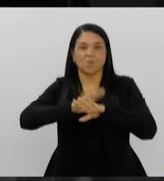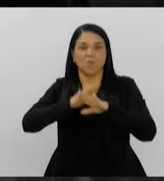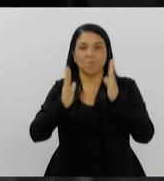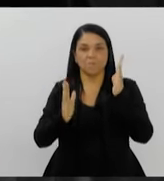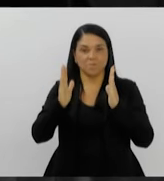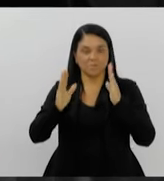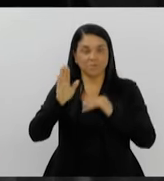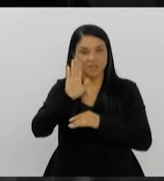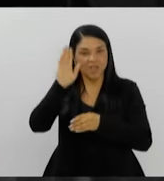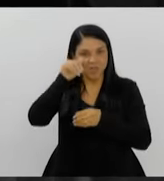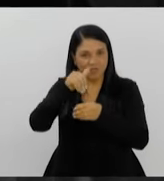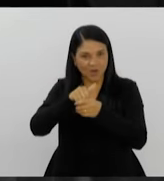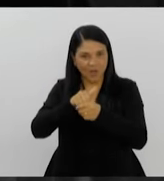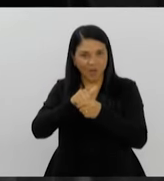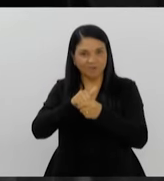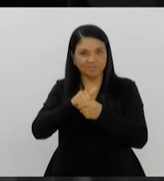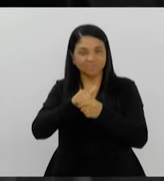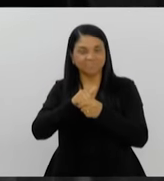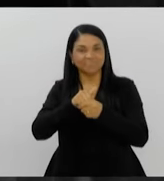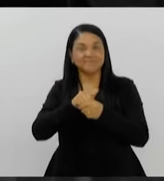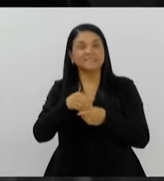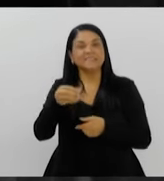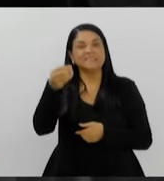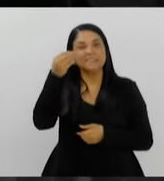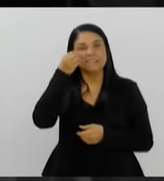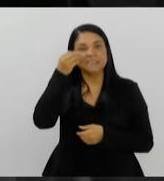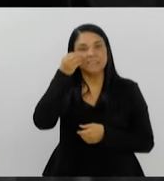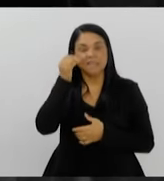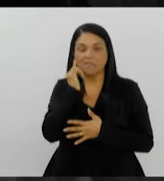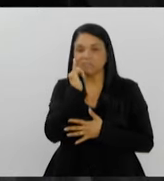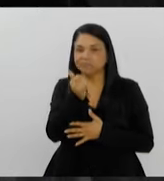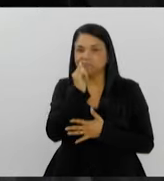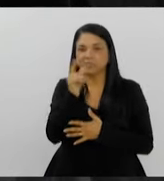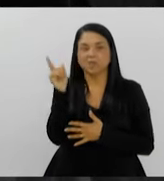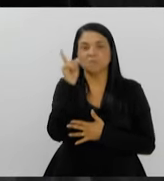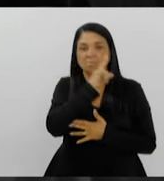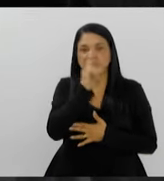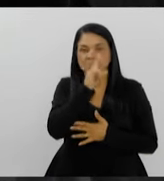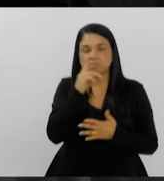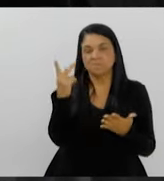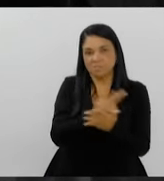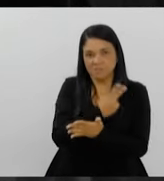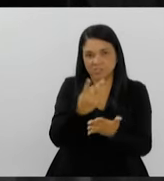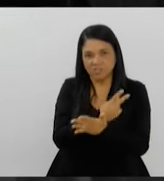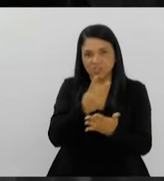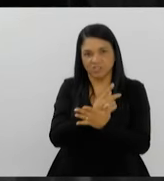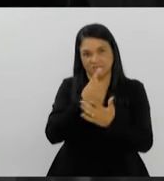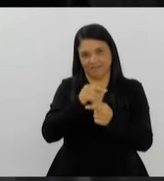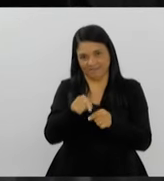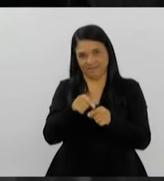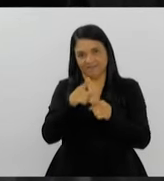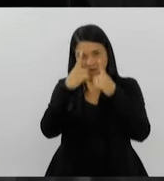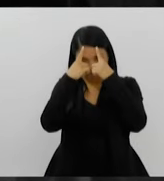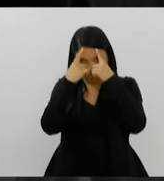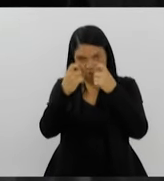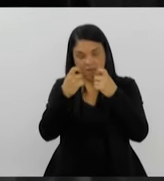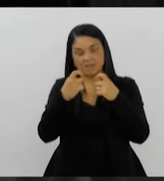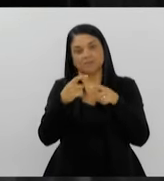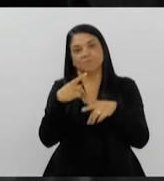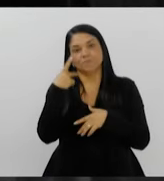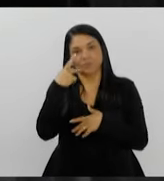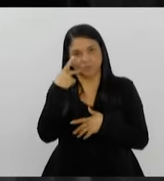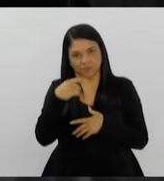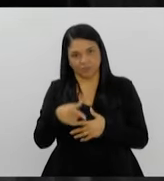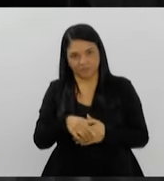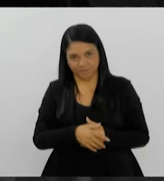promover e tentar impor uma narrativa de violência política a qual eu refuto com vem senhor